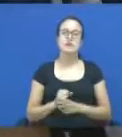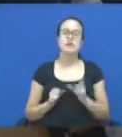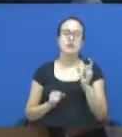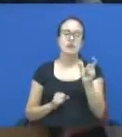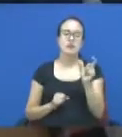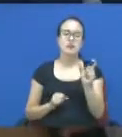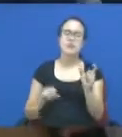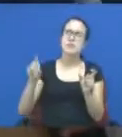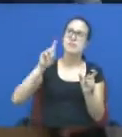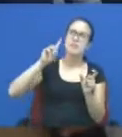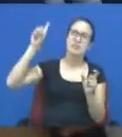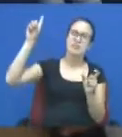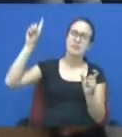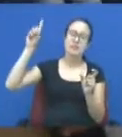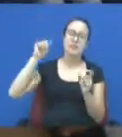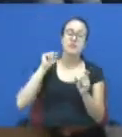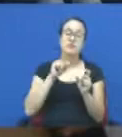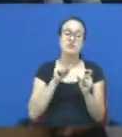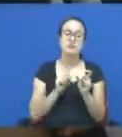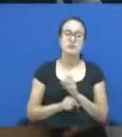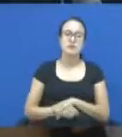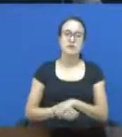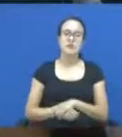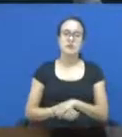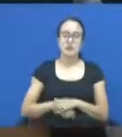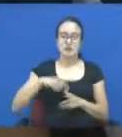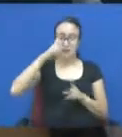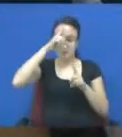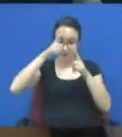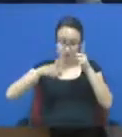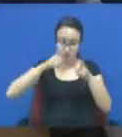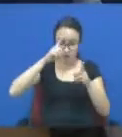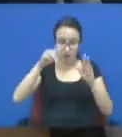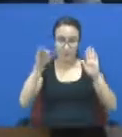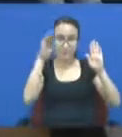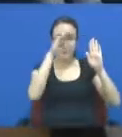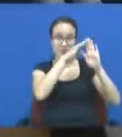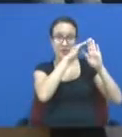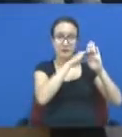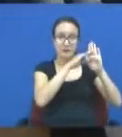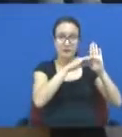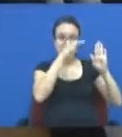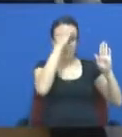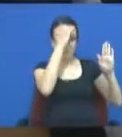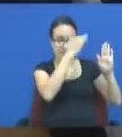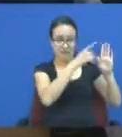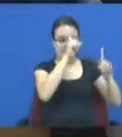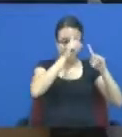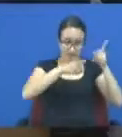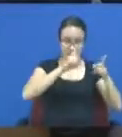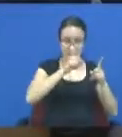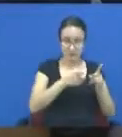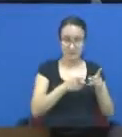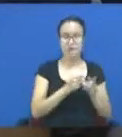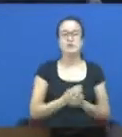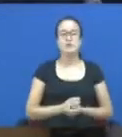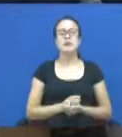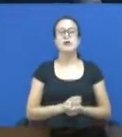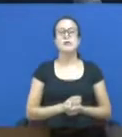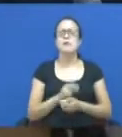de Deus para se referir às ordens instituídas por Deus nesse mundo para preservar o mundo do